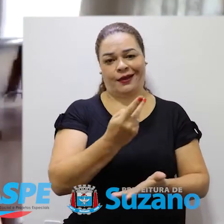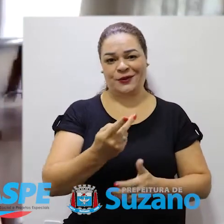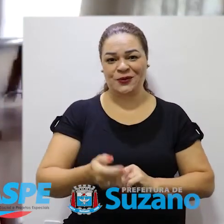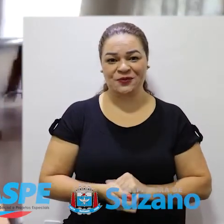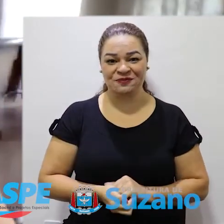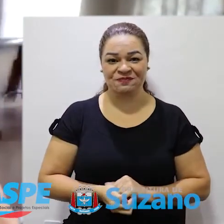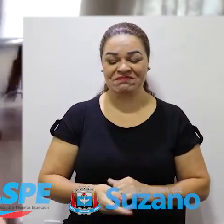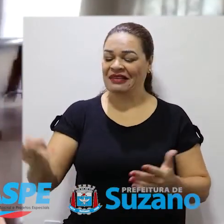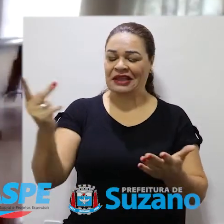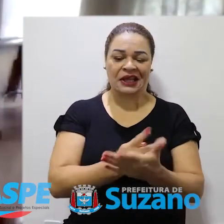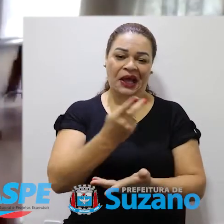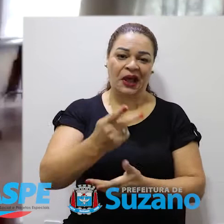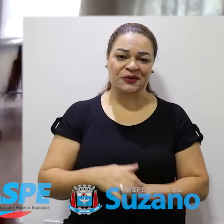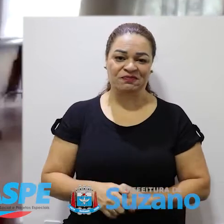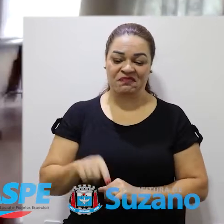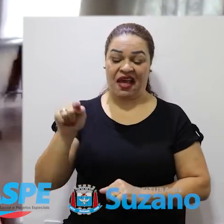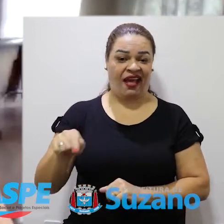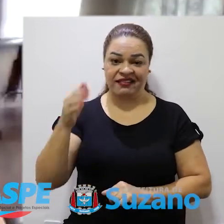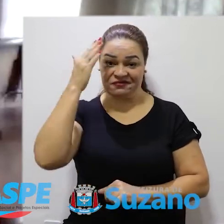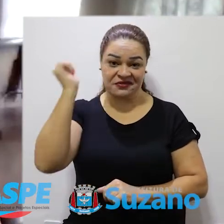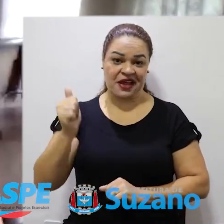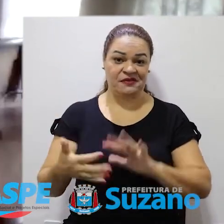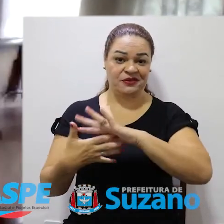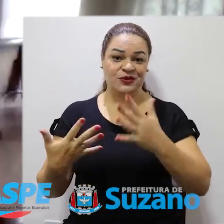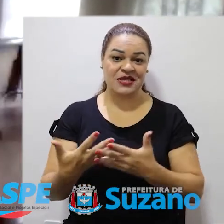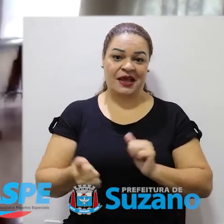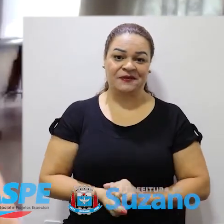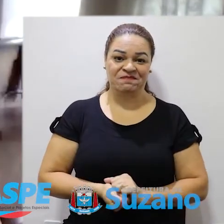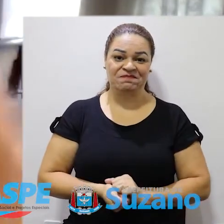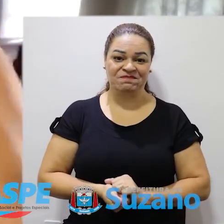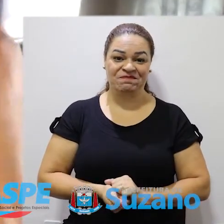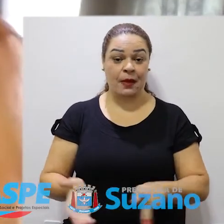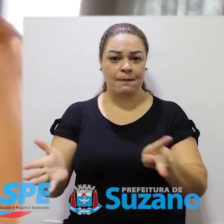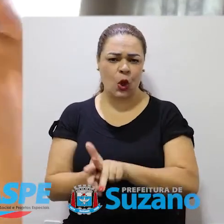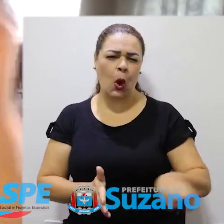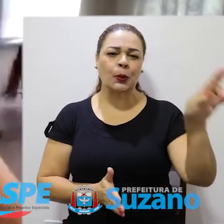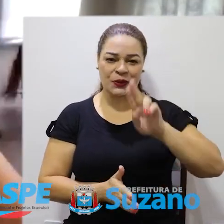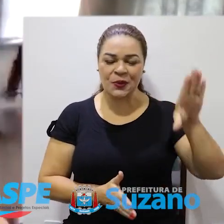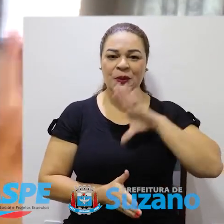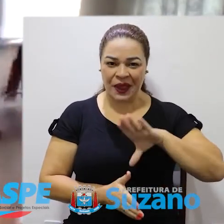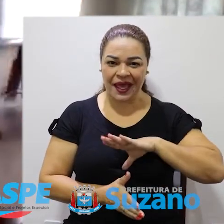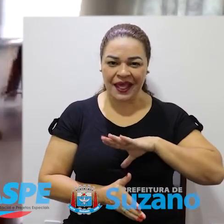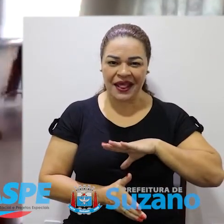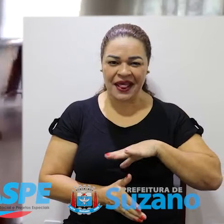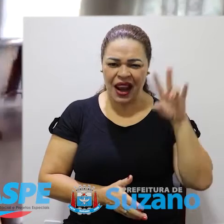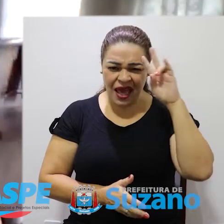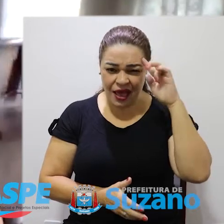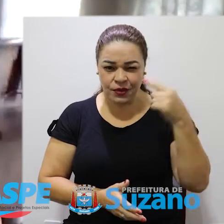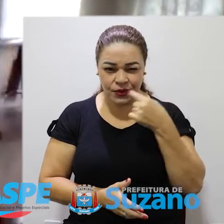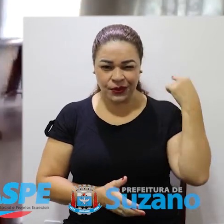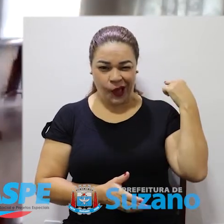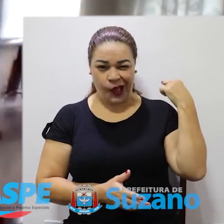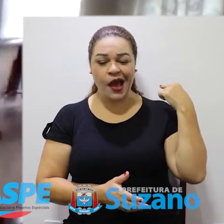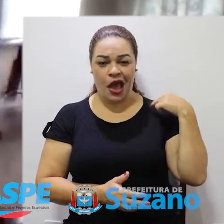está usando língua de sinais. Ela está usando português. Lembra lá no começo que eu disse que uma língua não tem relação nenhuma com a